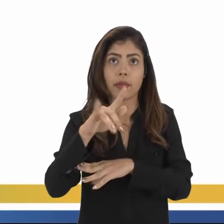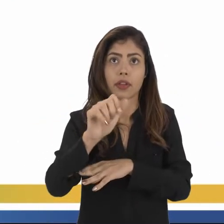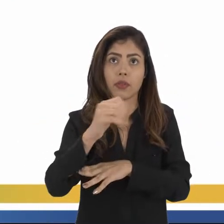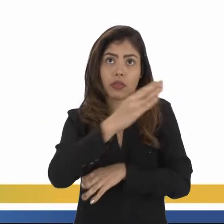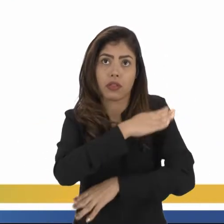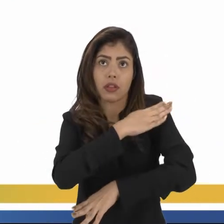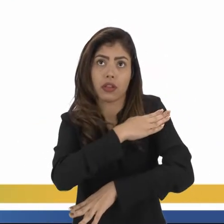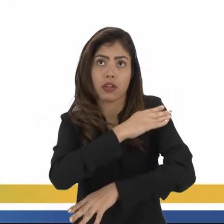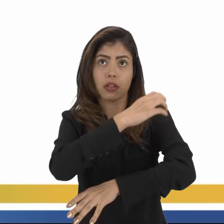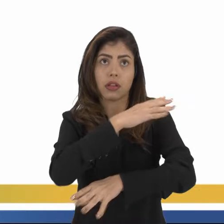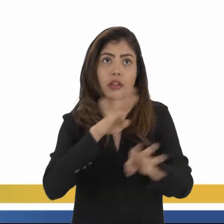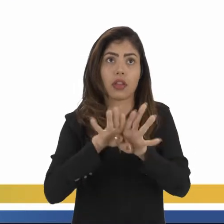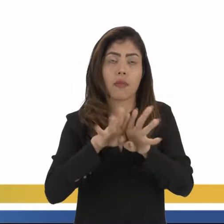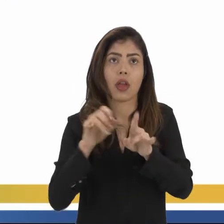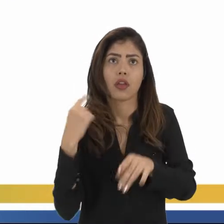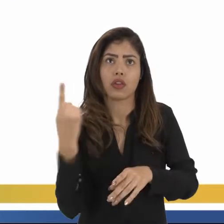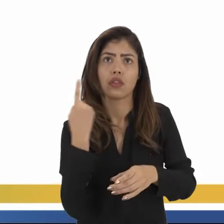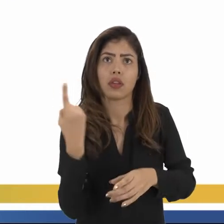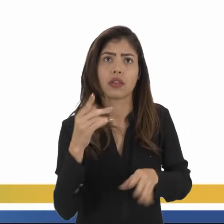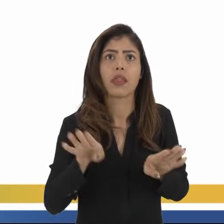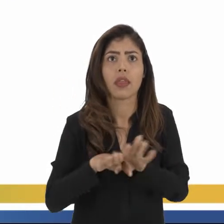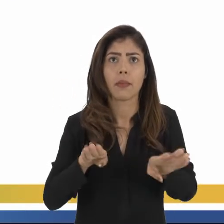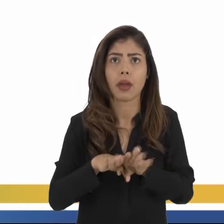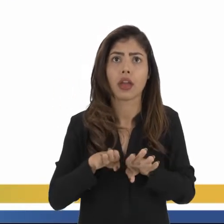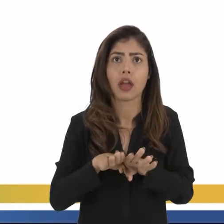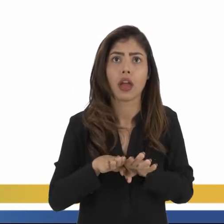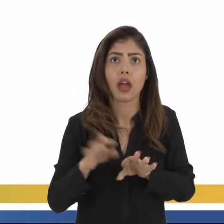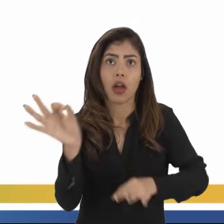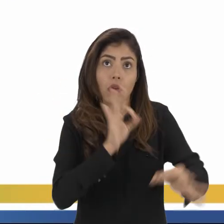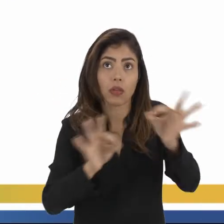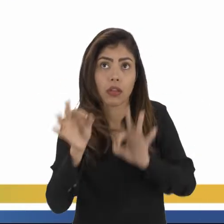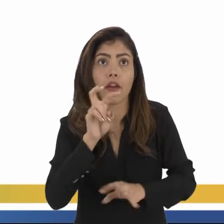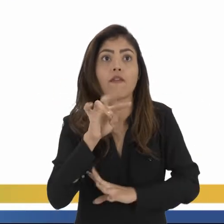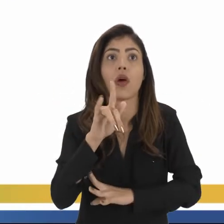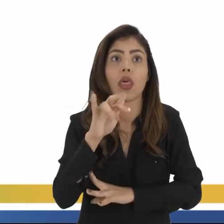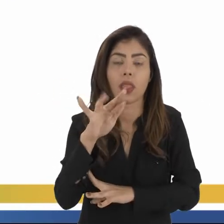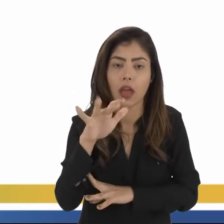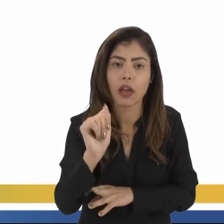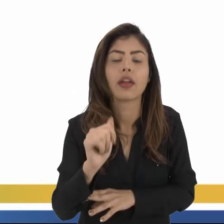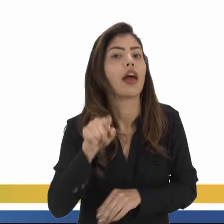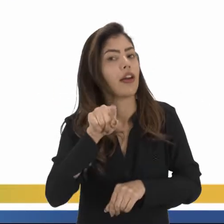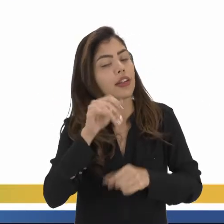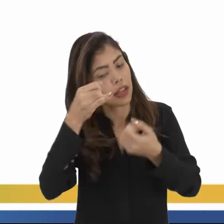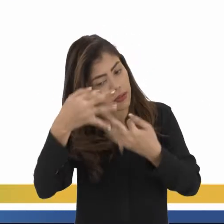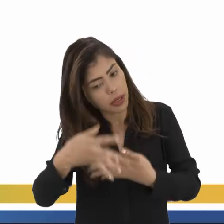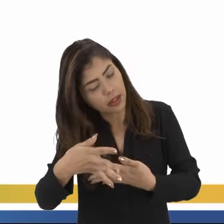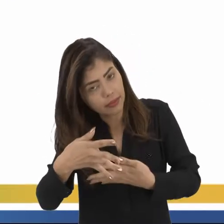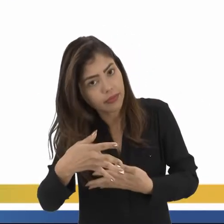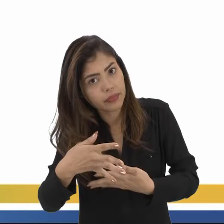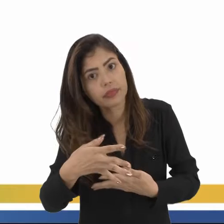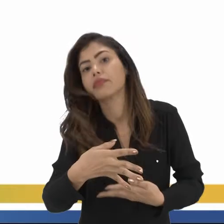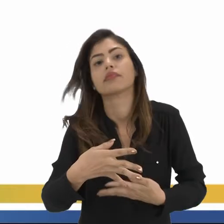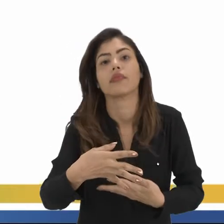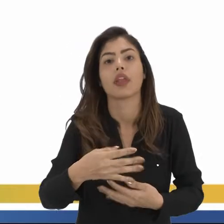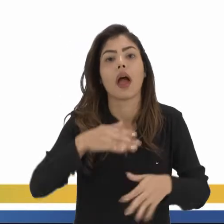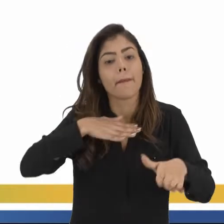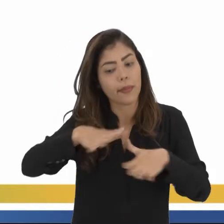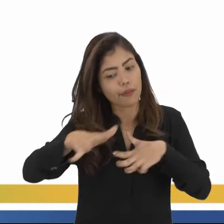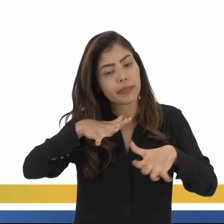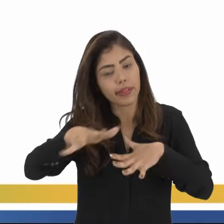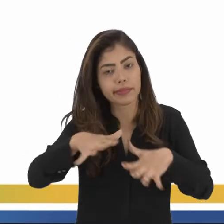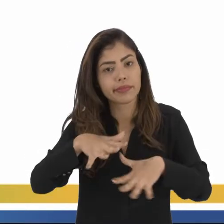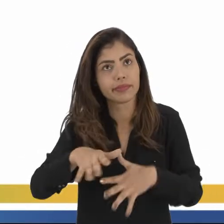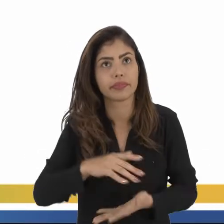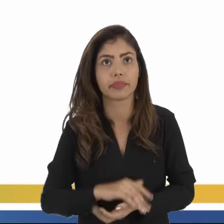as fibras musculares individuais e geralmente estão sob controle voluntário. É aquilo que eu estava falando sobre a